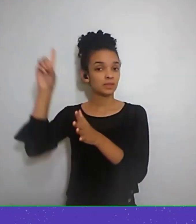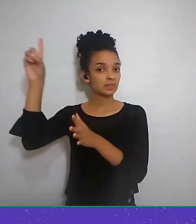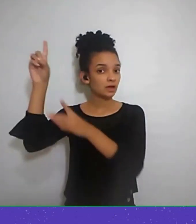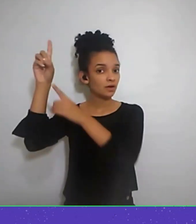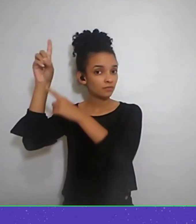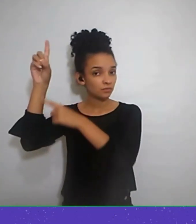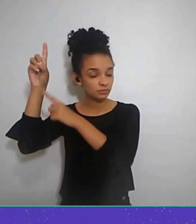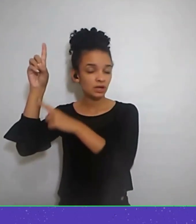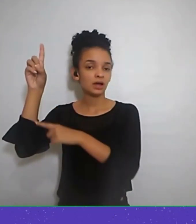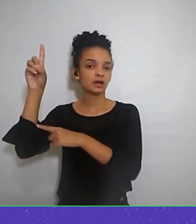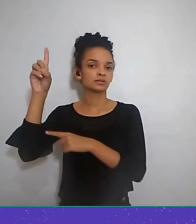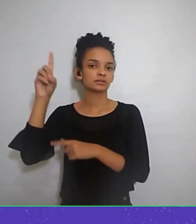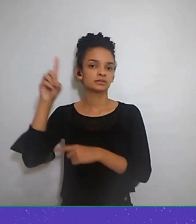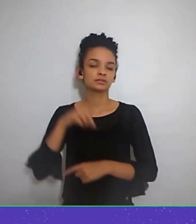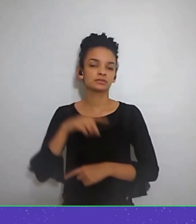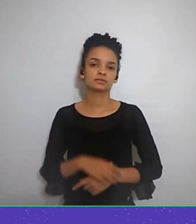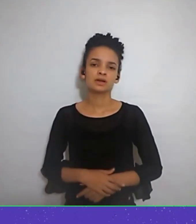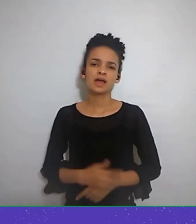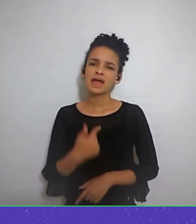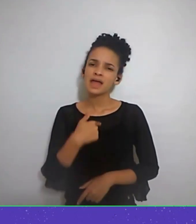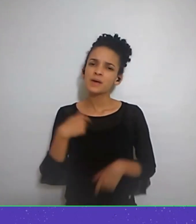Eu devo ter esse mesmo foco.